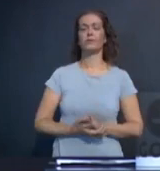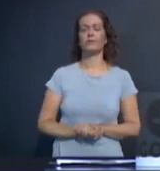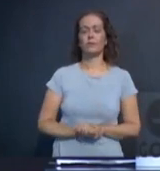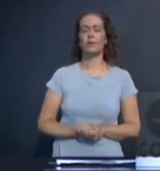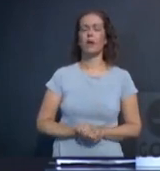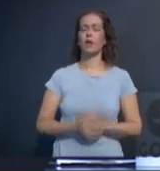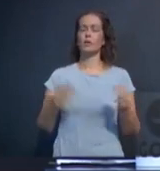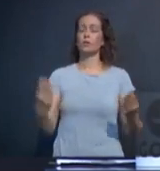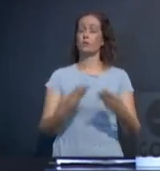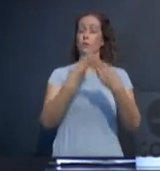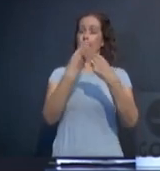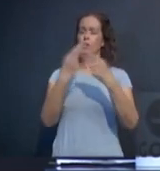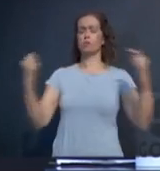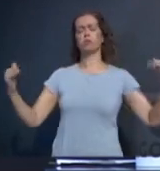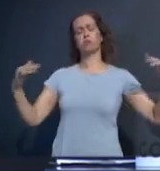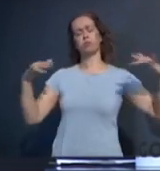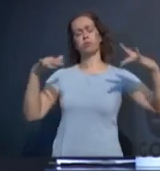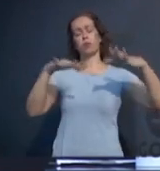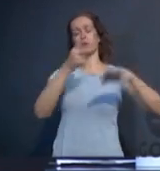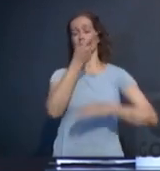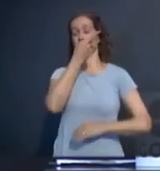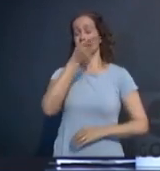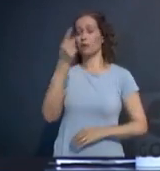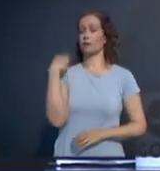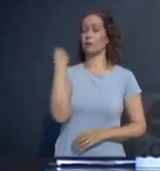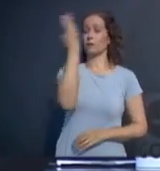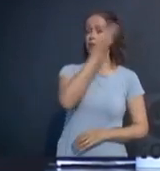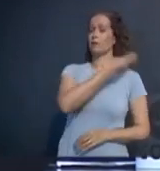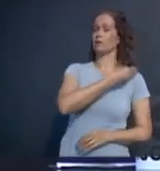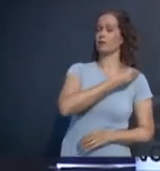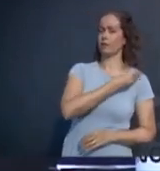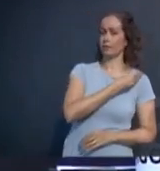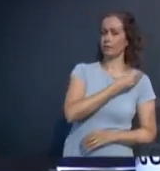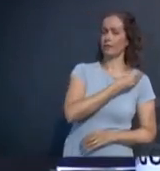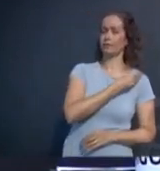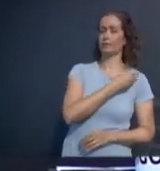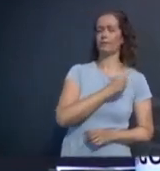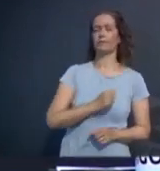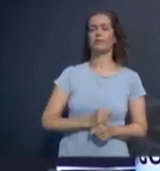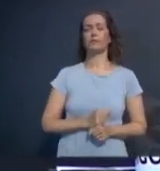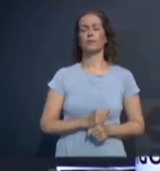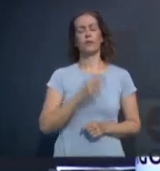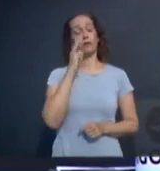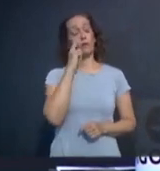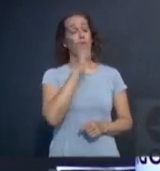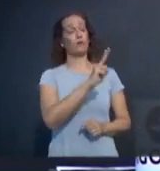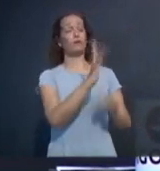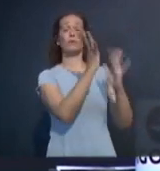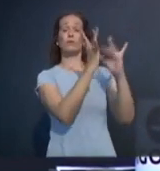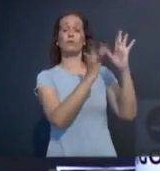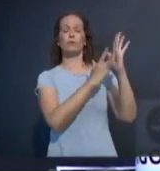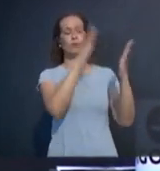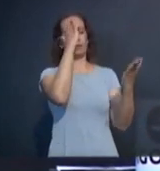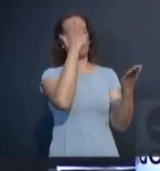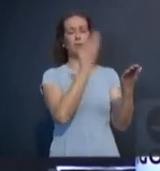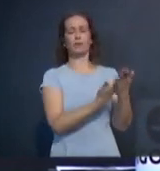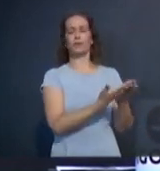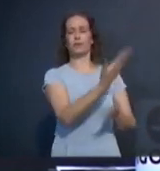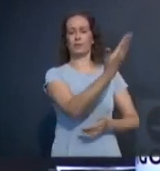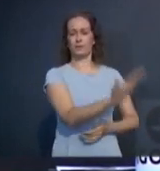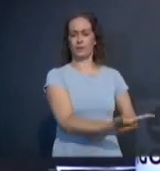vindo visitar Maria, vendo que fizeram Jesus o quê? Creram nele. Uma coisa